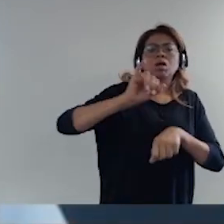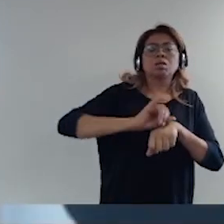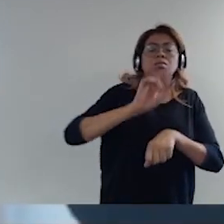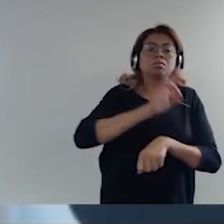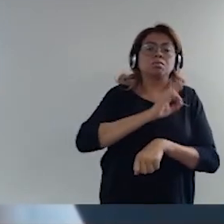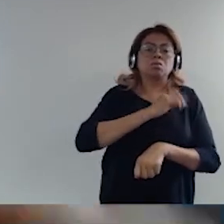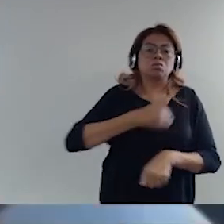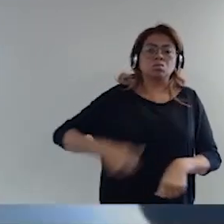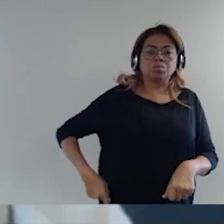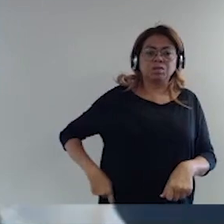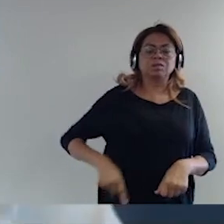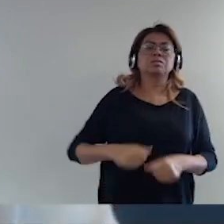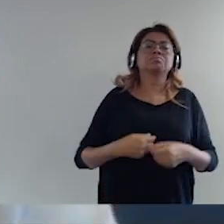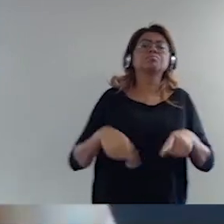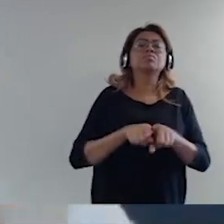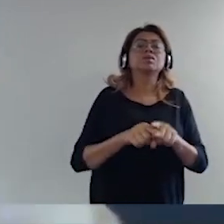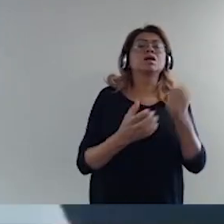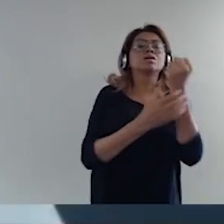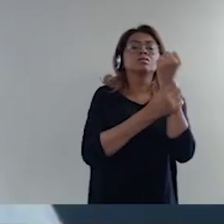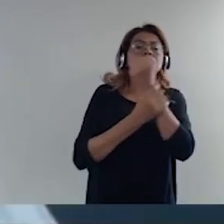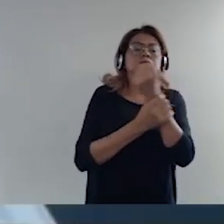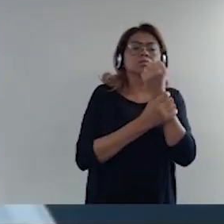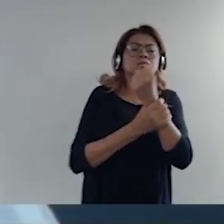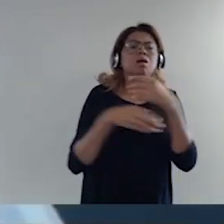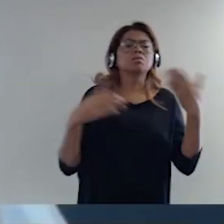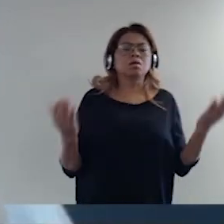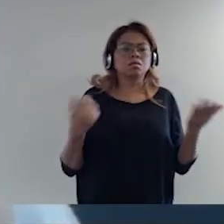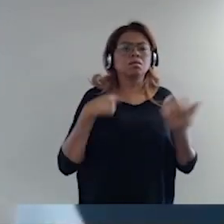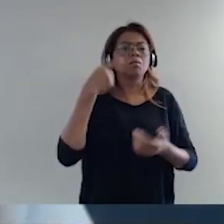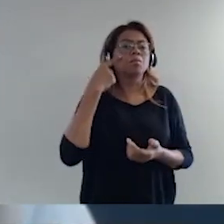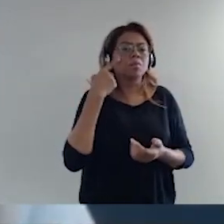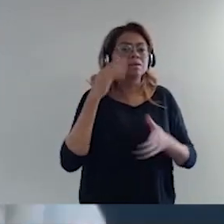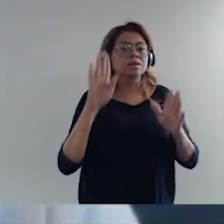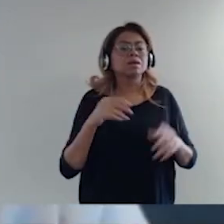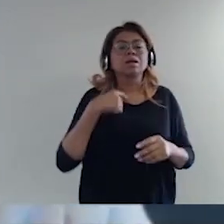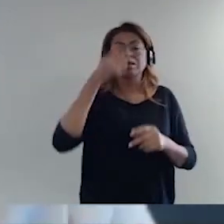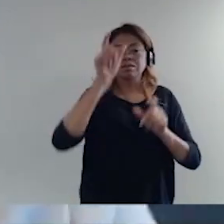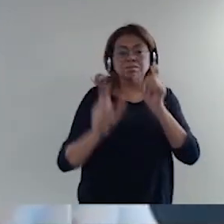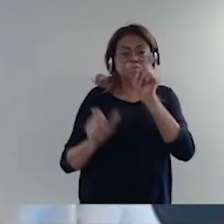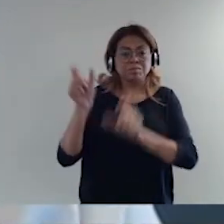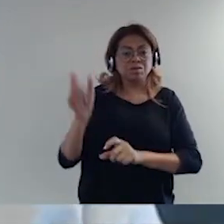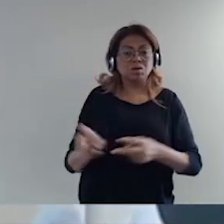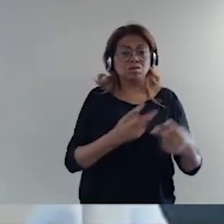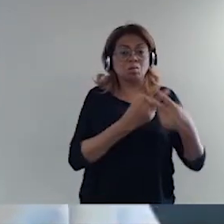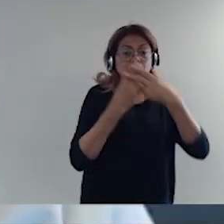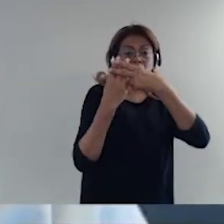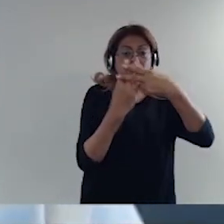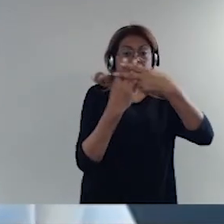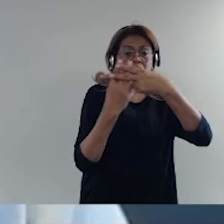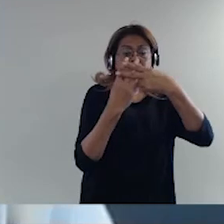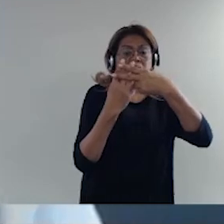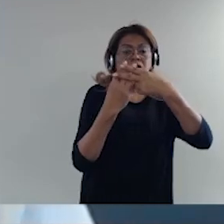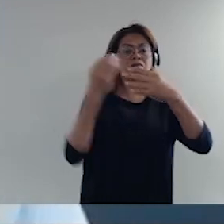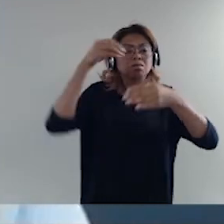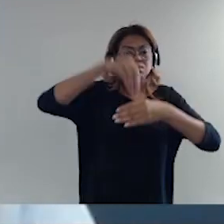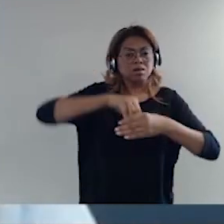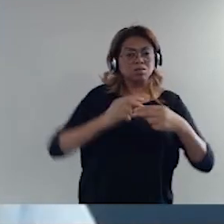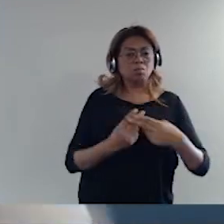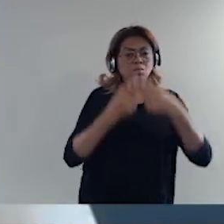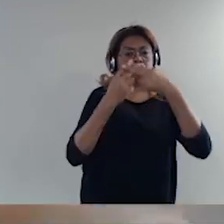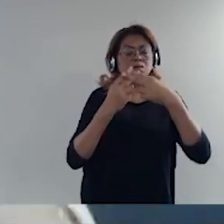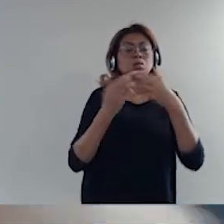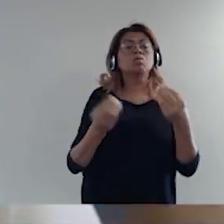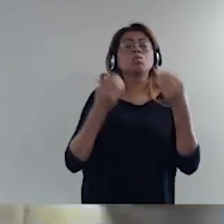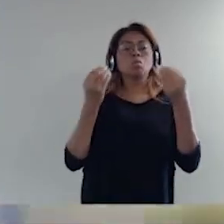segurança. Os presos da Justiça Federal são presos em presídios dos estados.